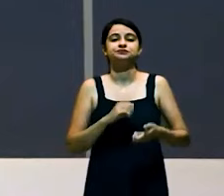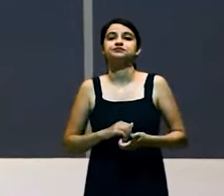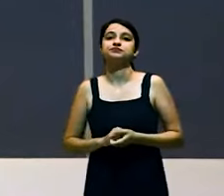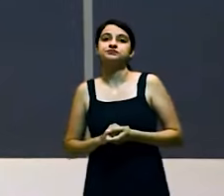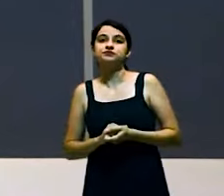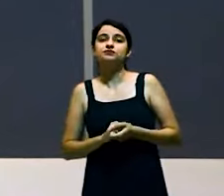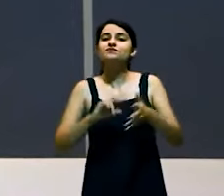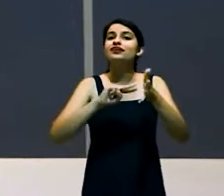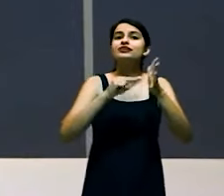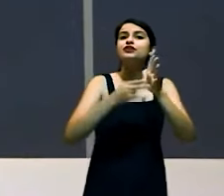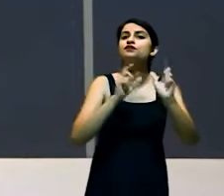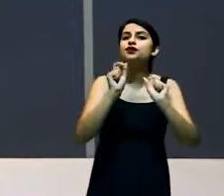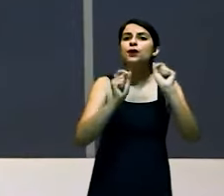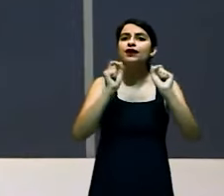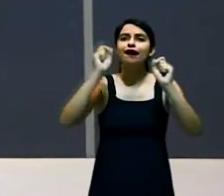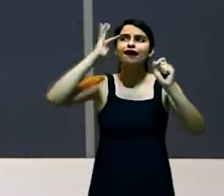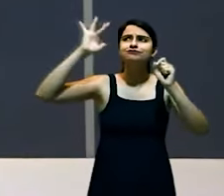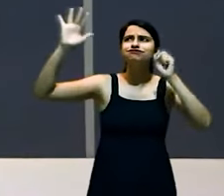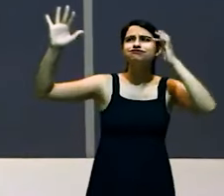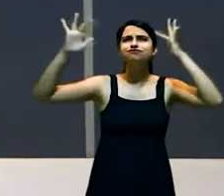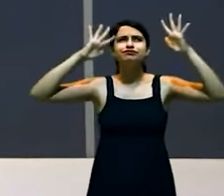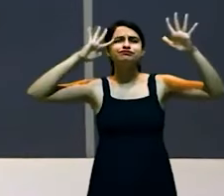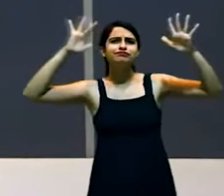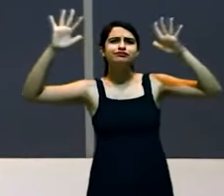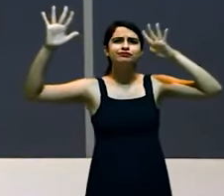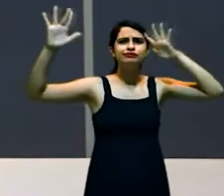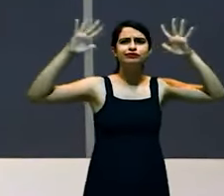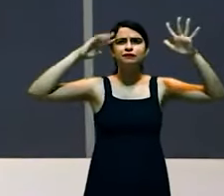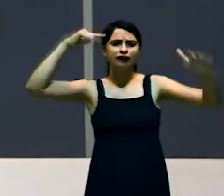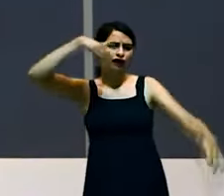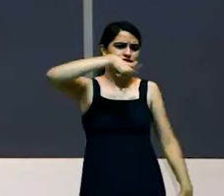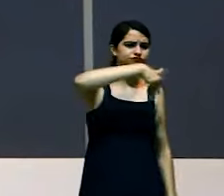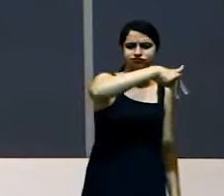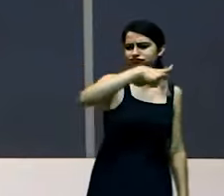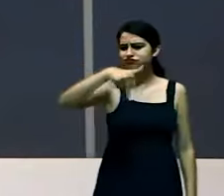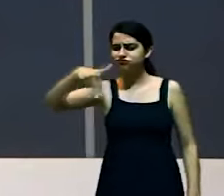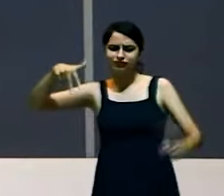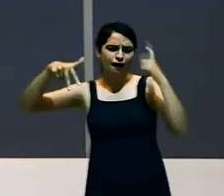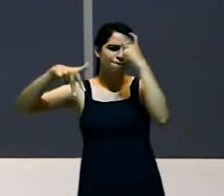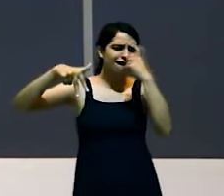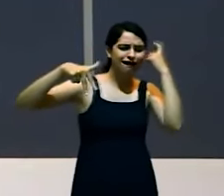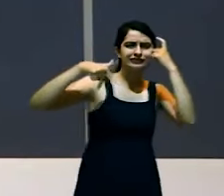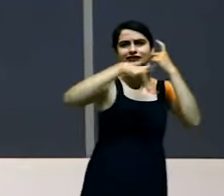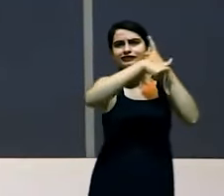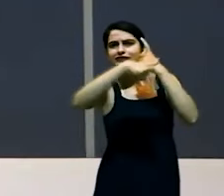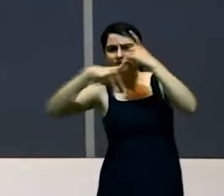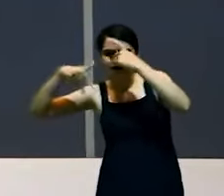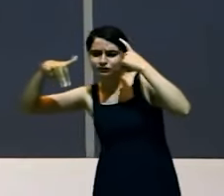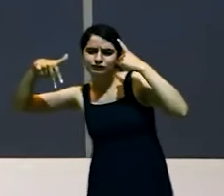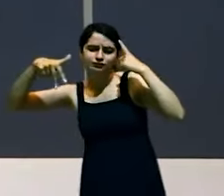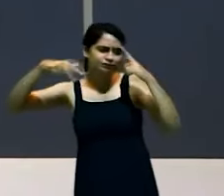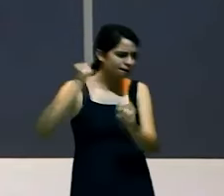no significado de distraída, andando de um lado para o outro, ocupada em